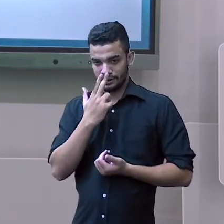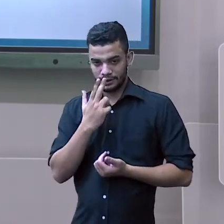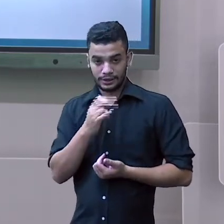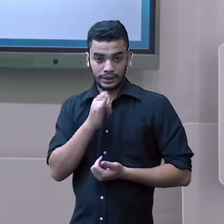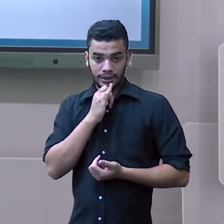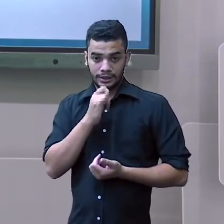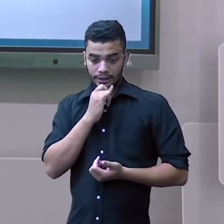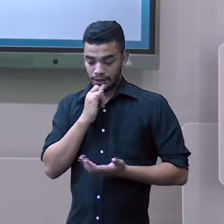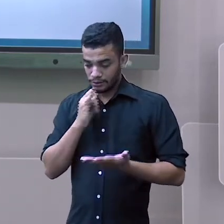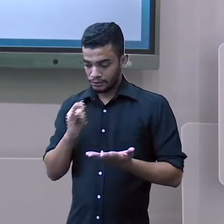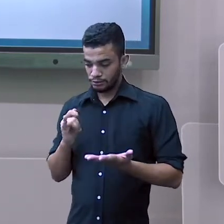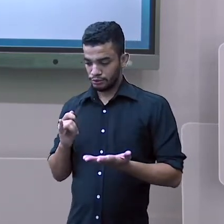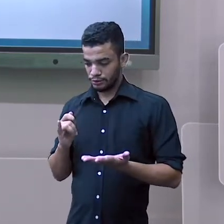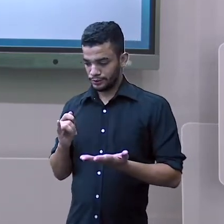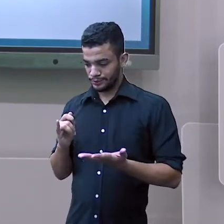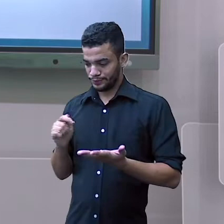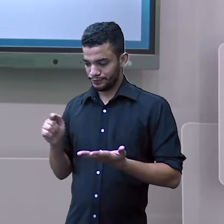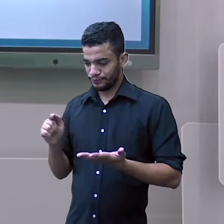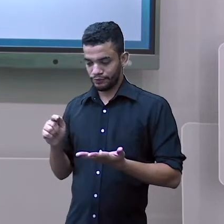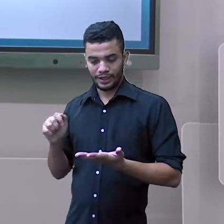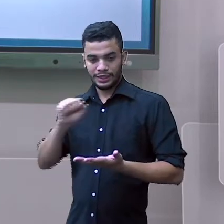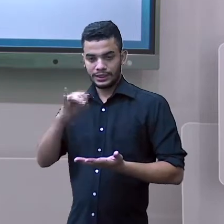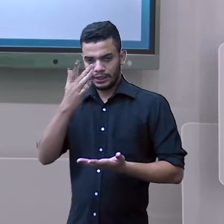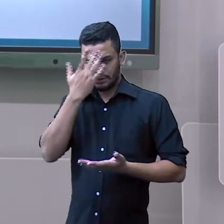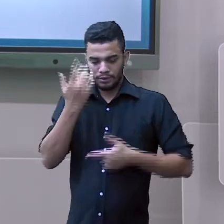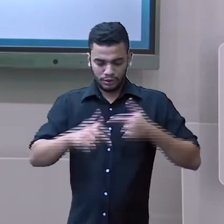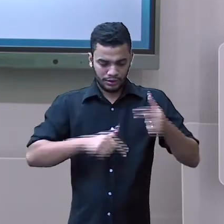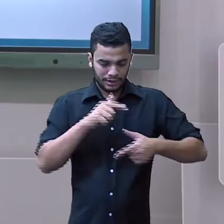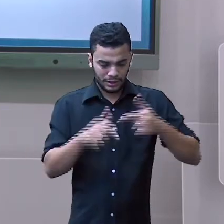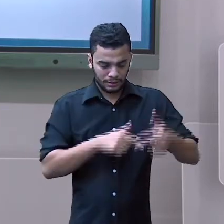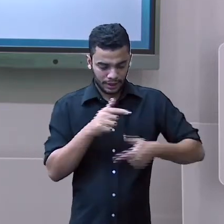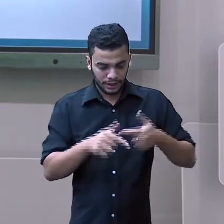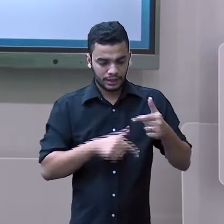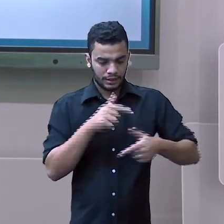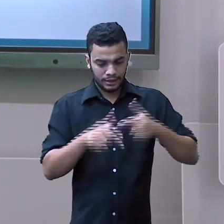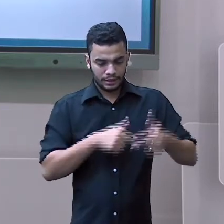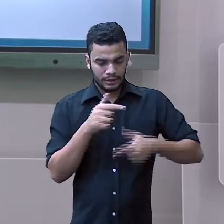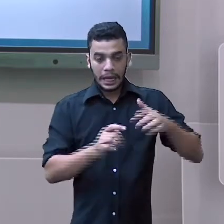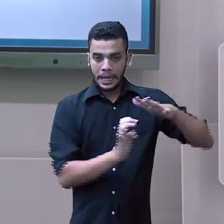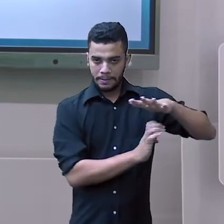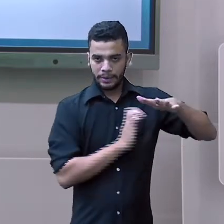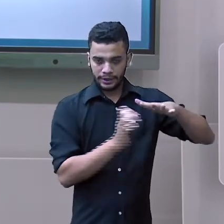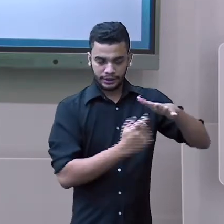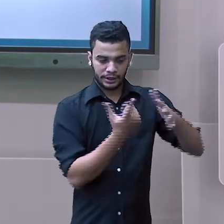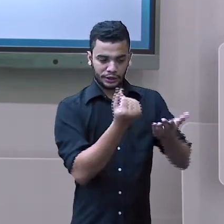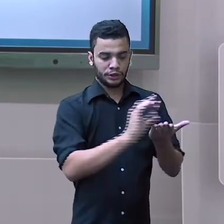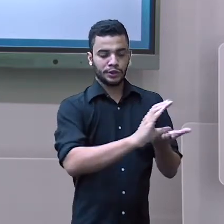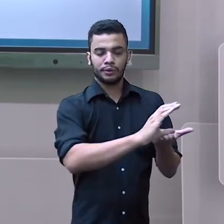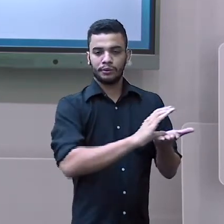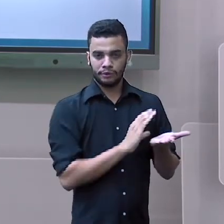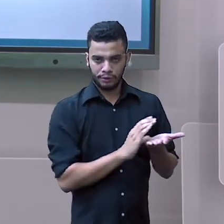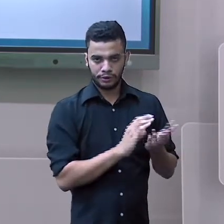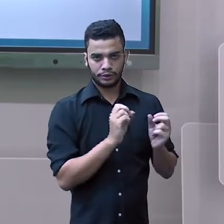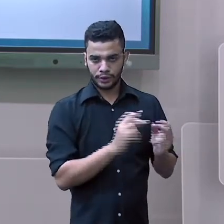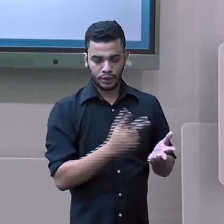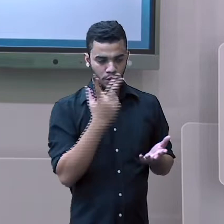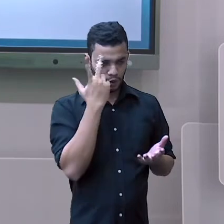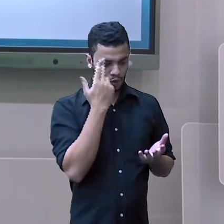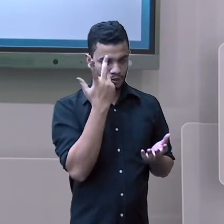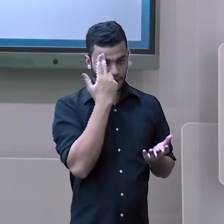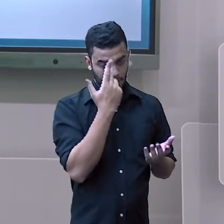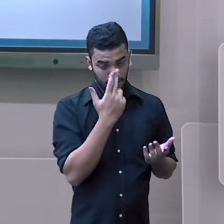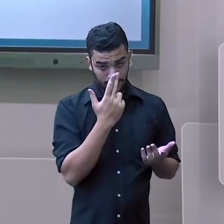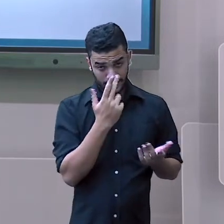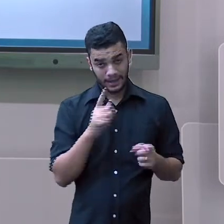ele também vai prestar o seu serviço e vai receber. Só que nos dois casos, eles não exigem,